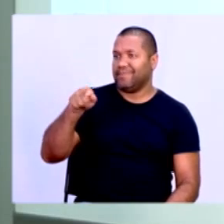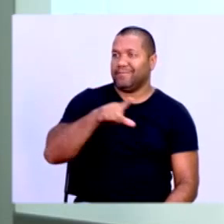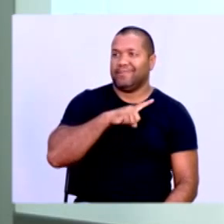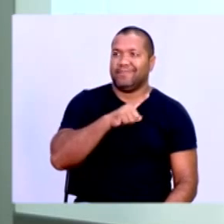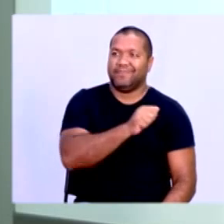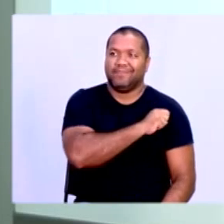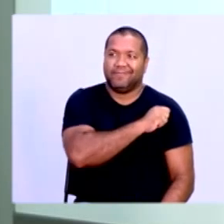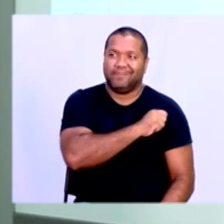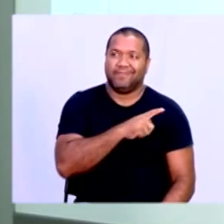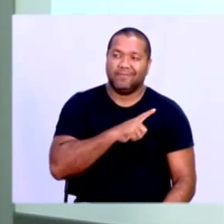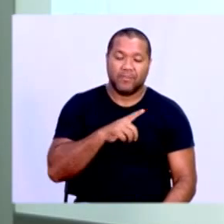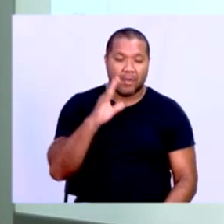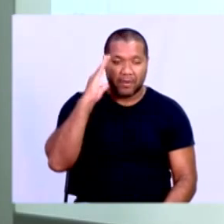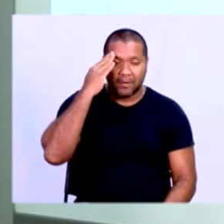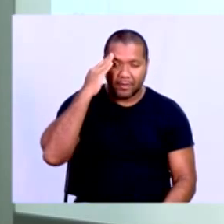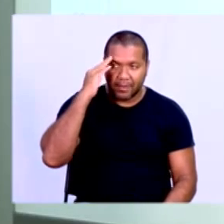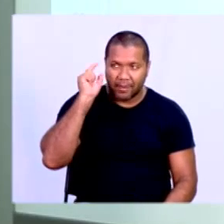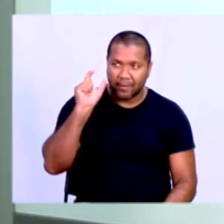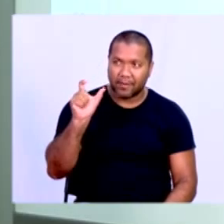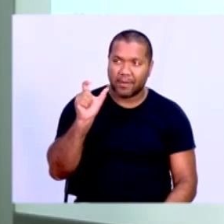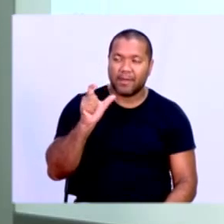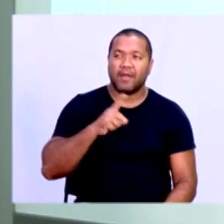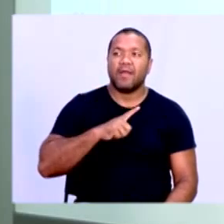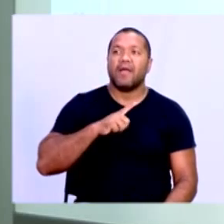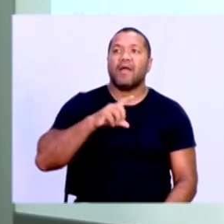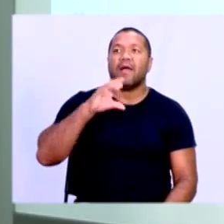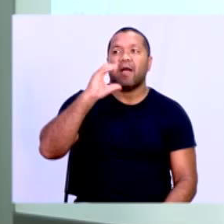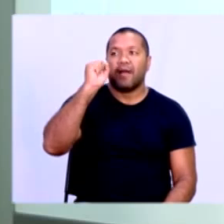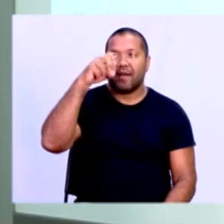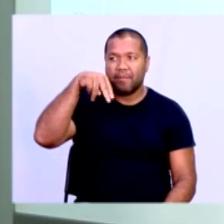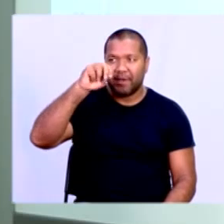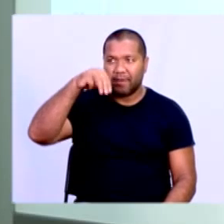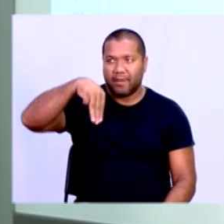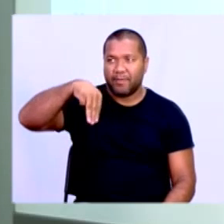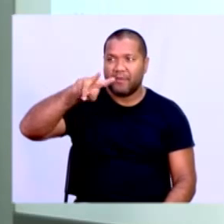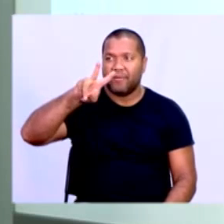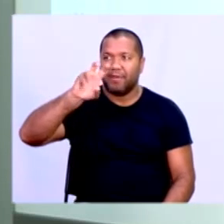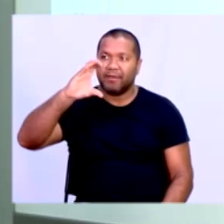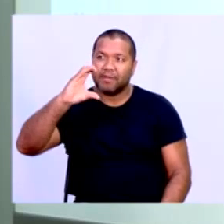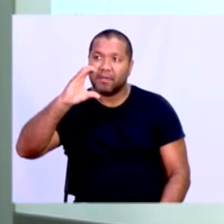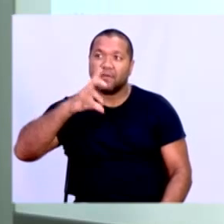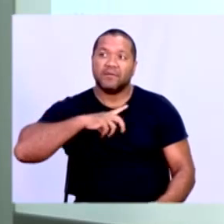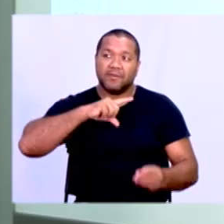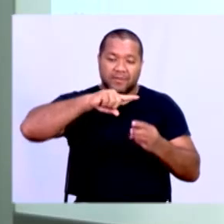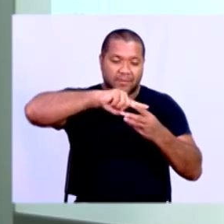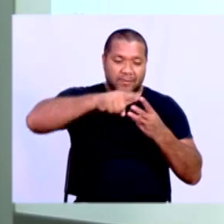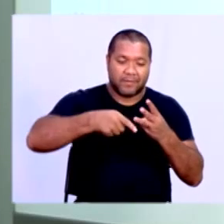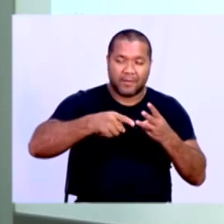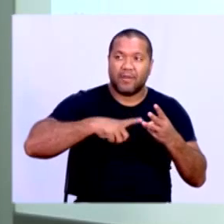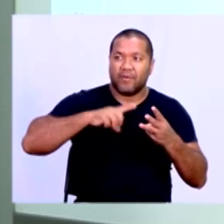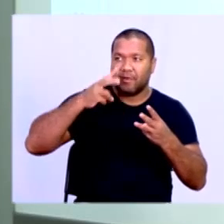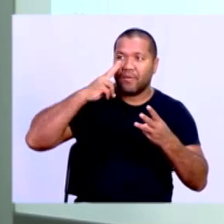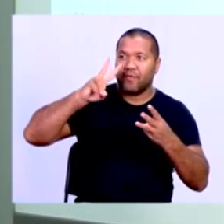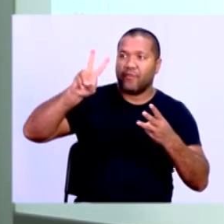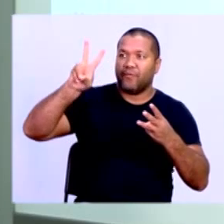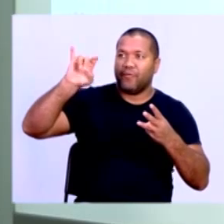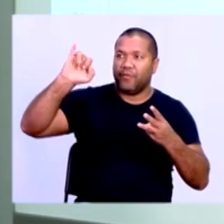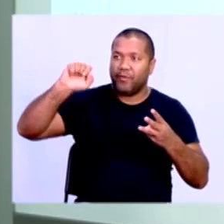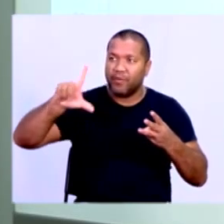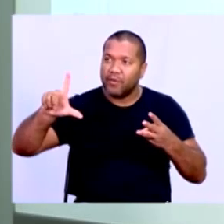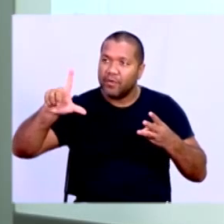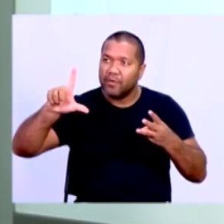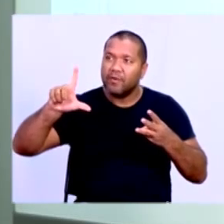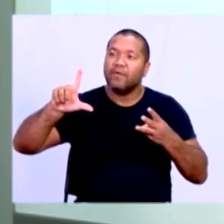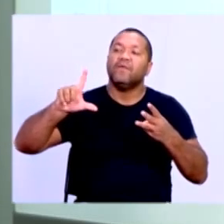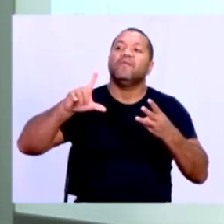entenda o seguinte, a camada MVC, elas são 3 camadas, onde eu tenho o view, que é que eu chamo